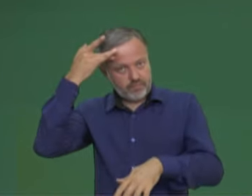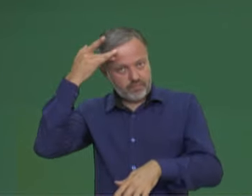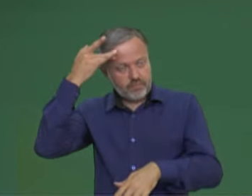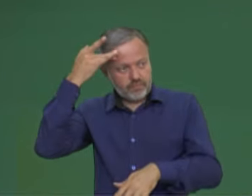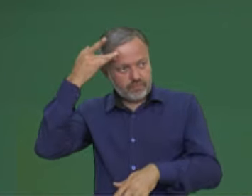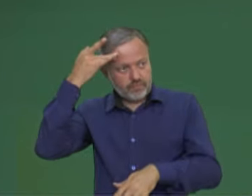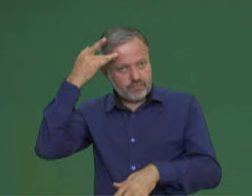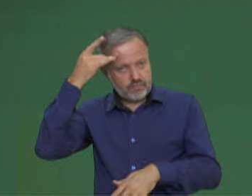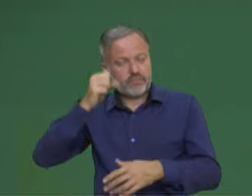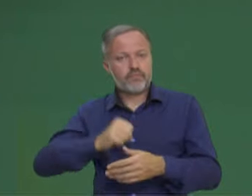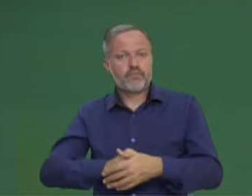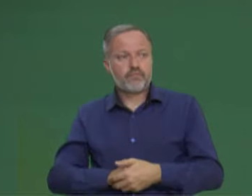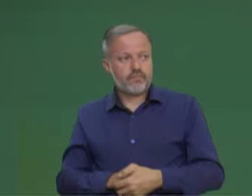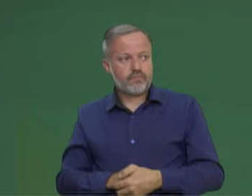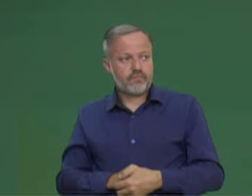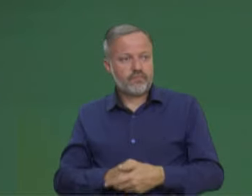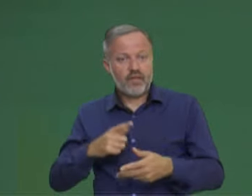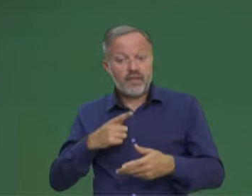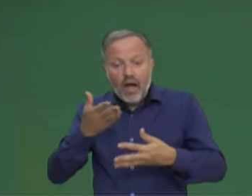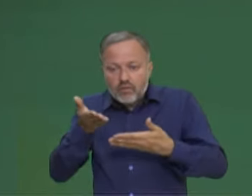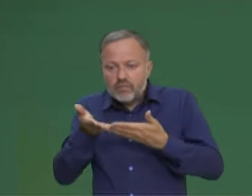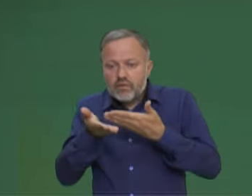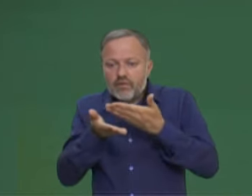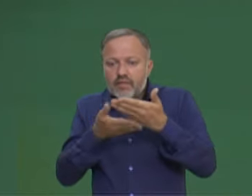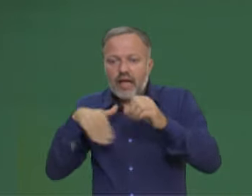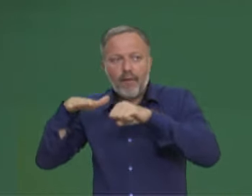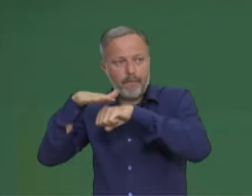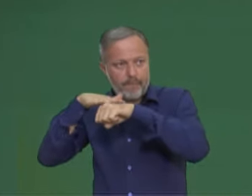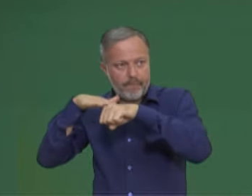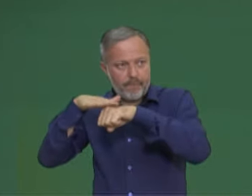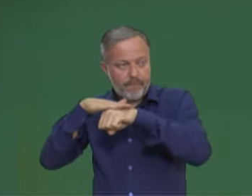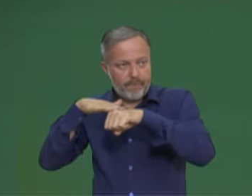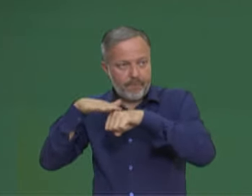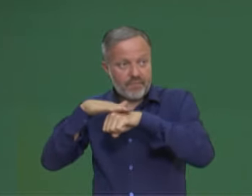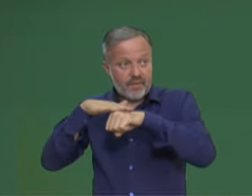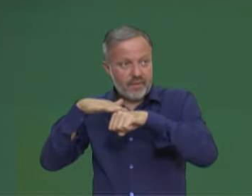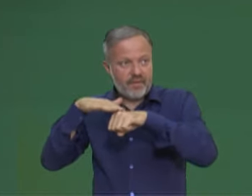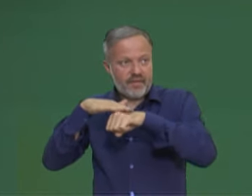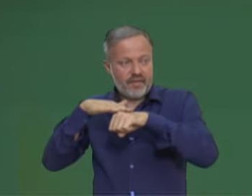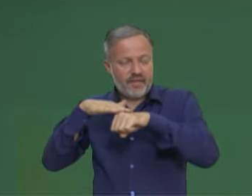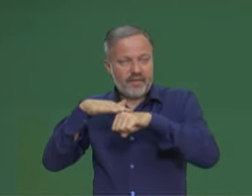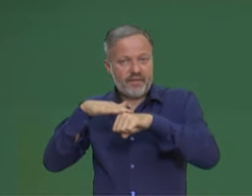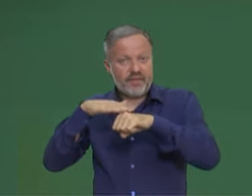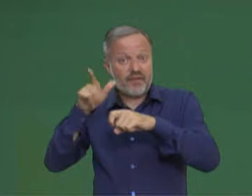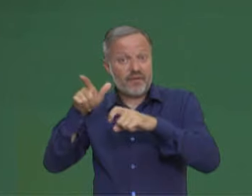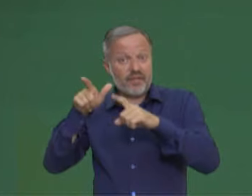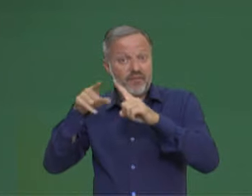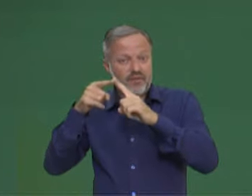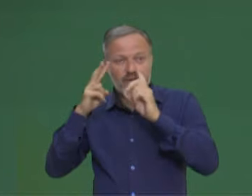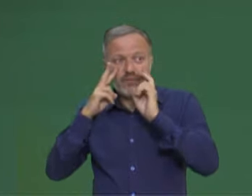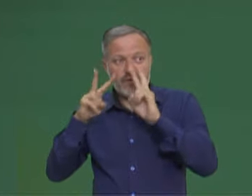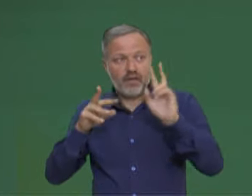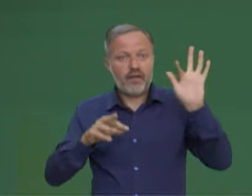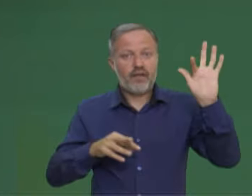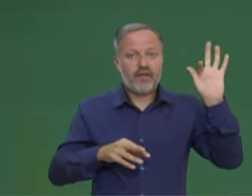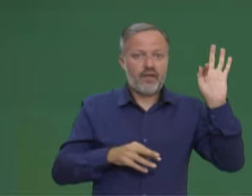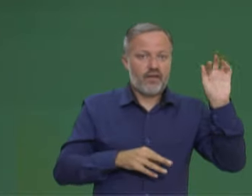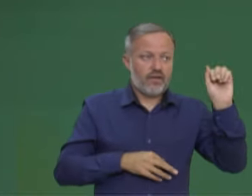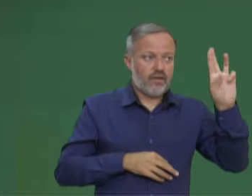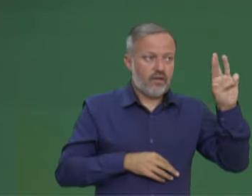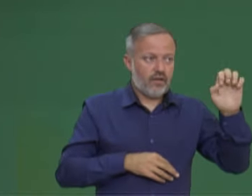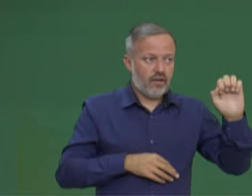intimidade com ela. E aí eu vou empregar a linguagem mais adequada de acordo com o contexto, de acordo com a